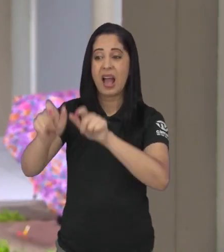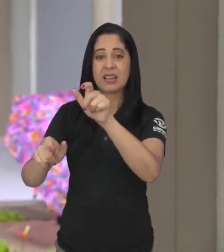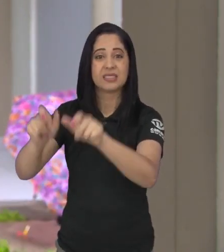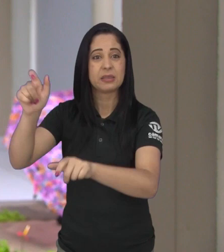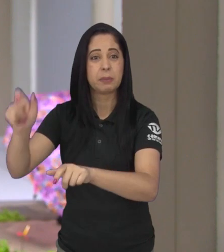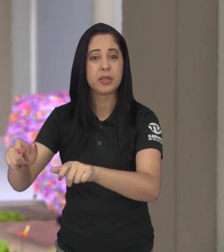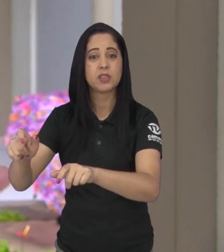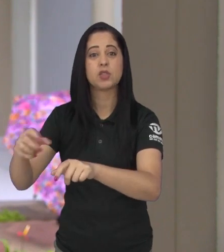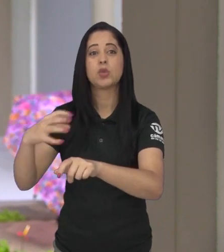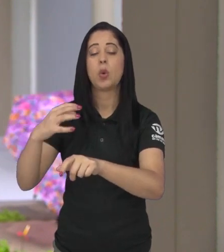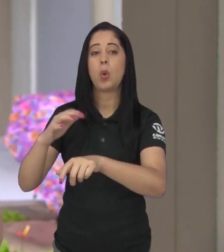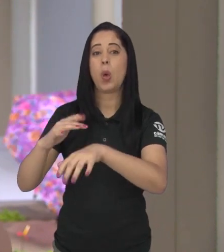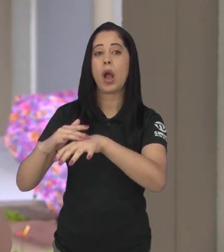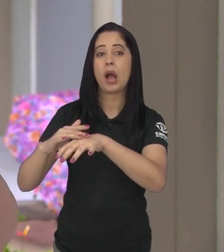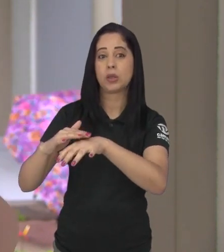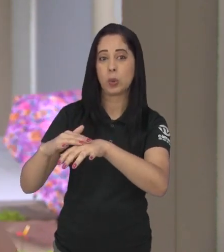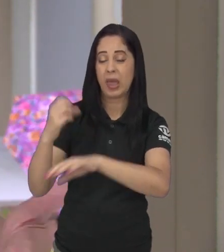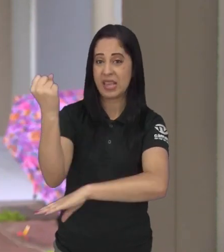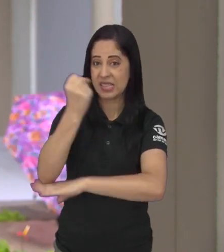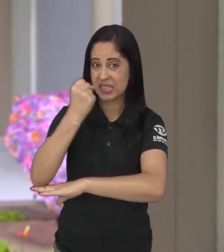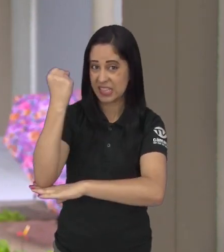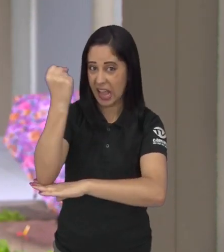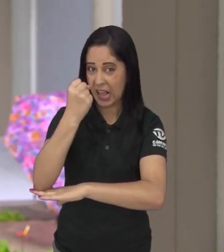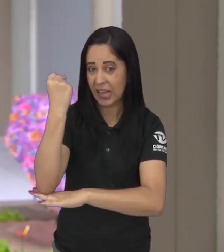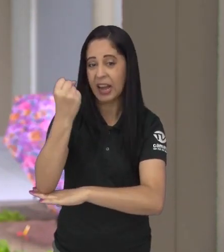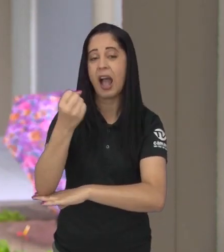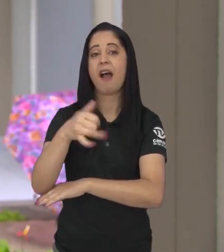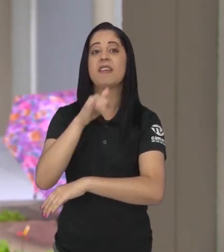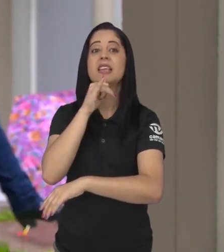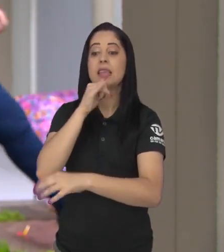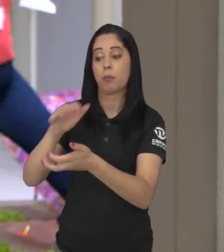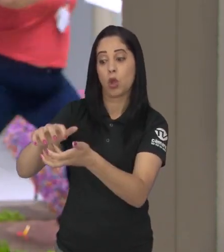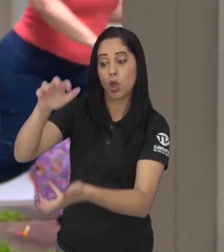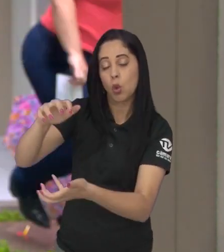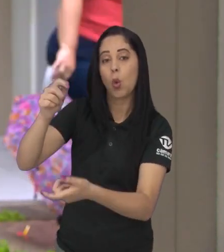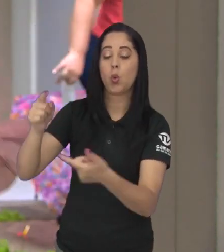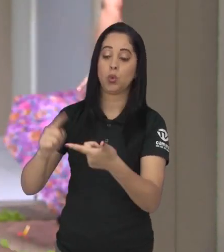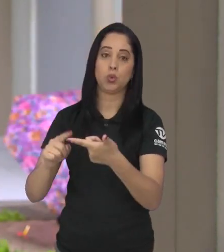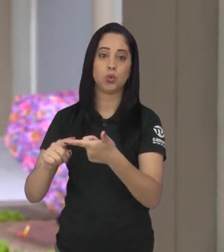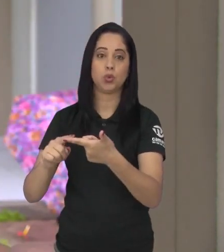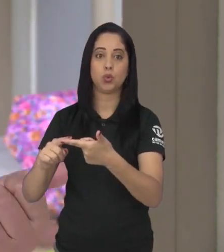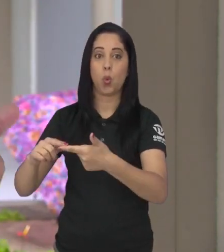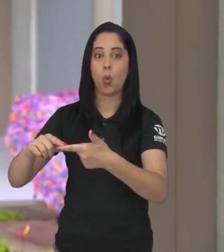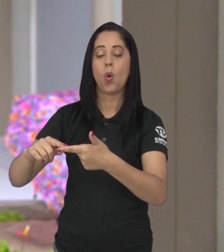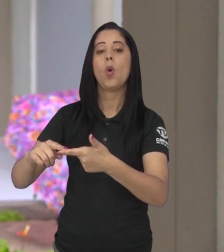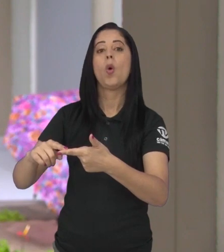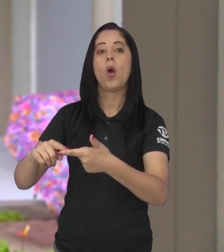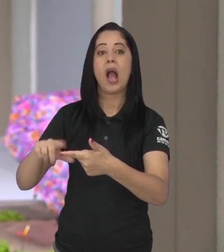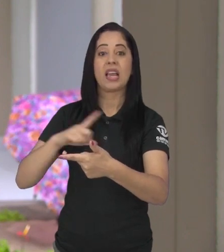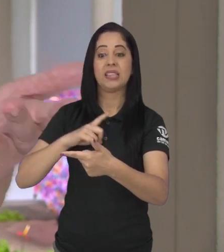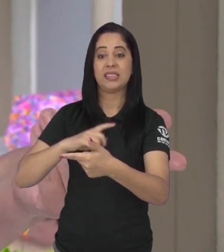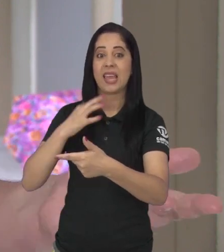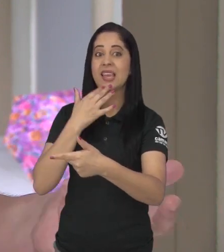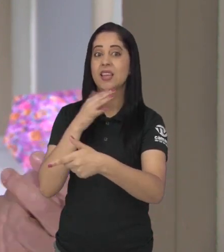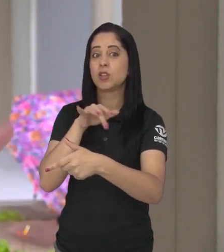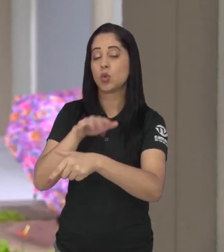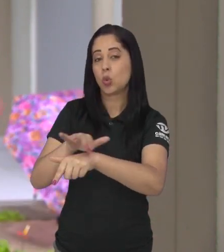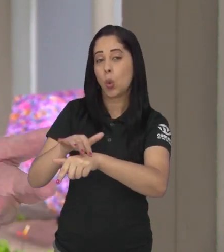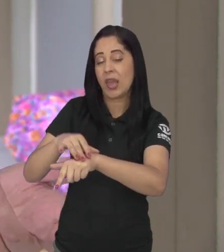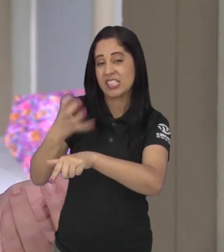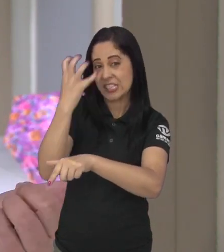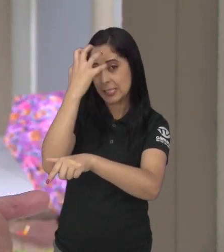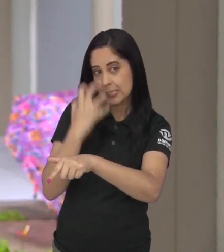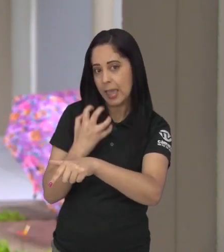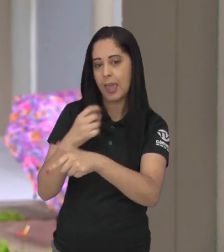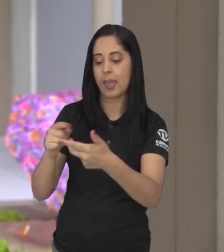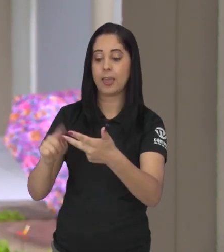as pessoas suscetíveis de evoluir para a gravidade, que são aquelas pessoas que têm idosos, as pessoas que têm alguma comorbidade, que a gente